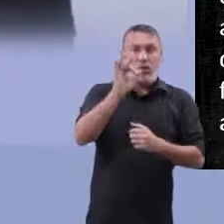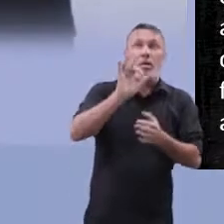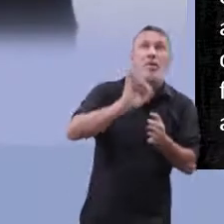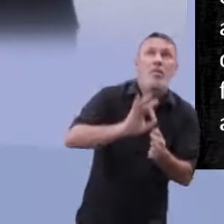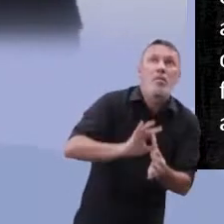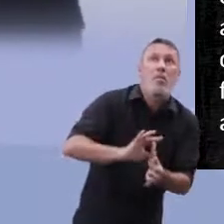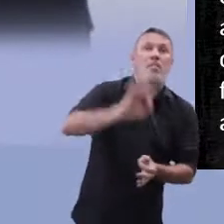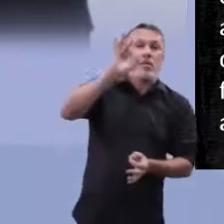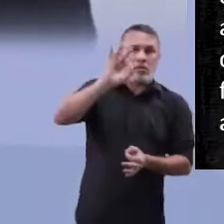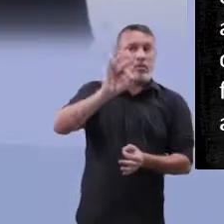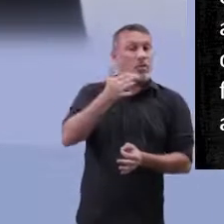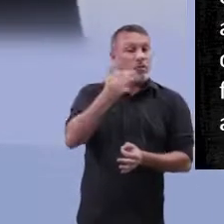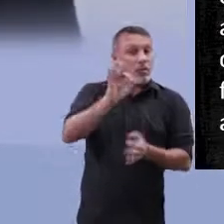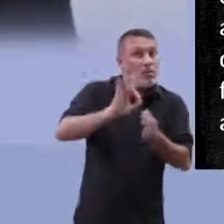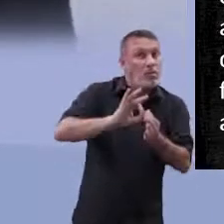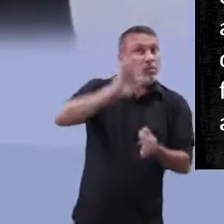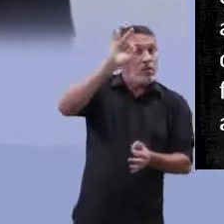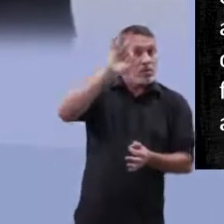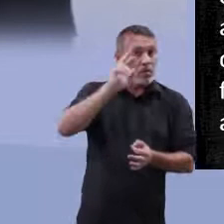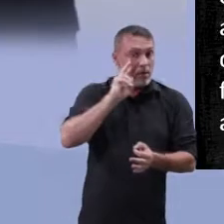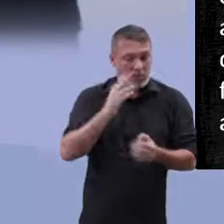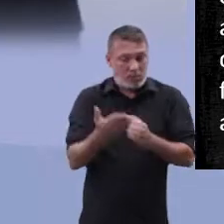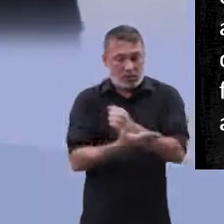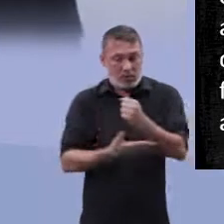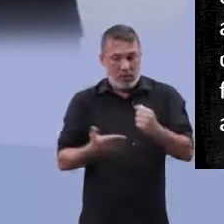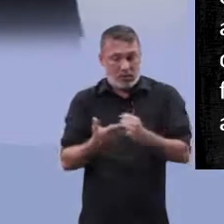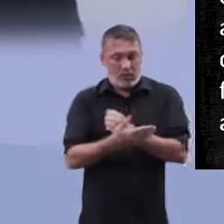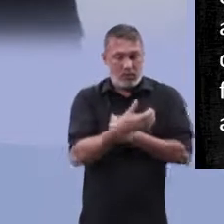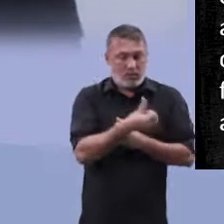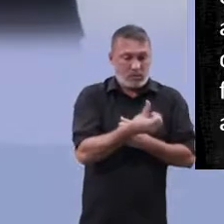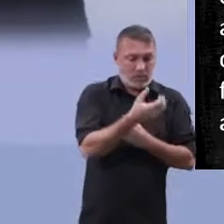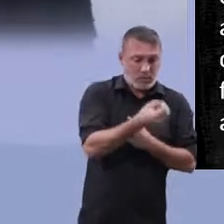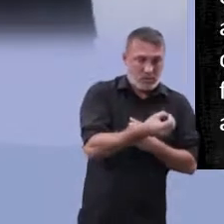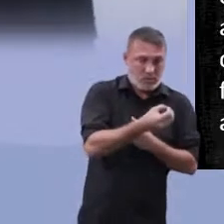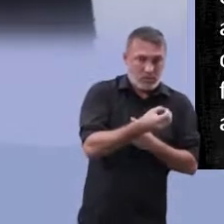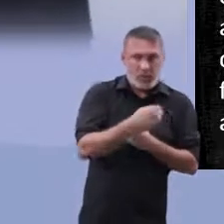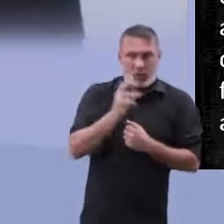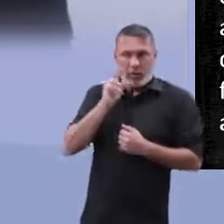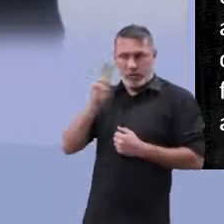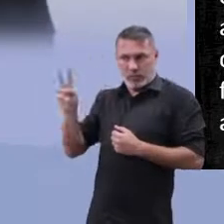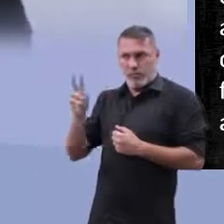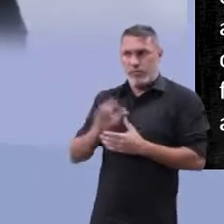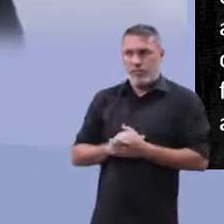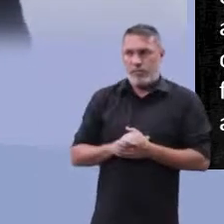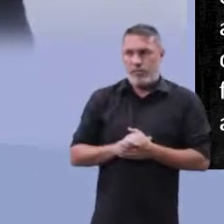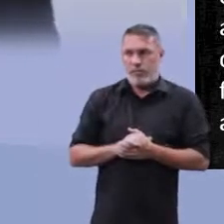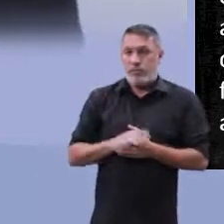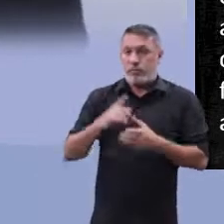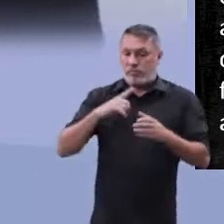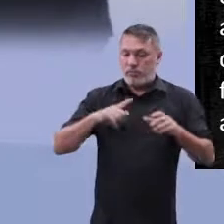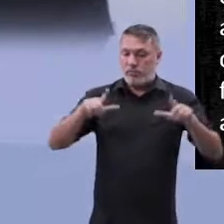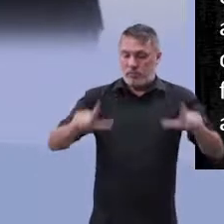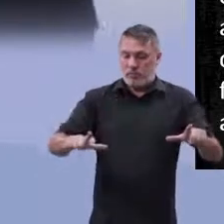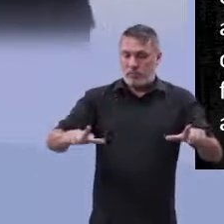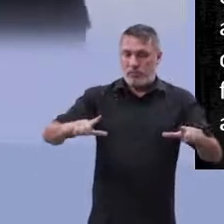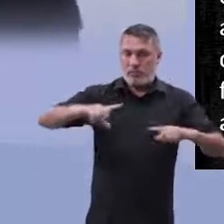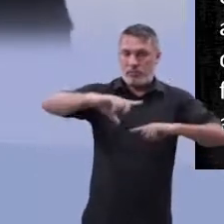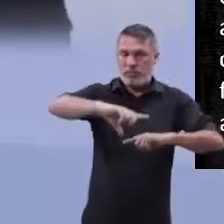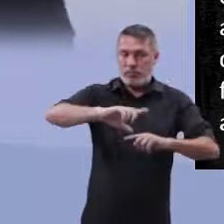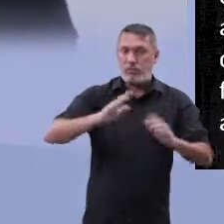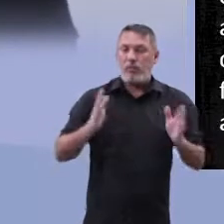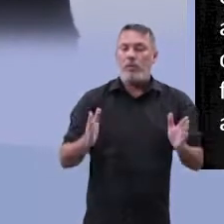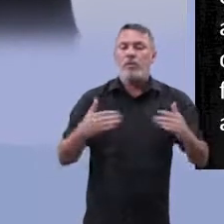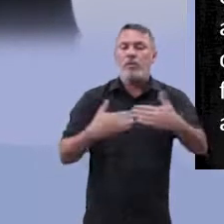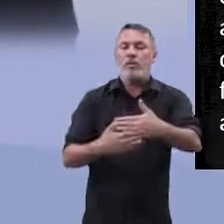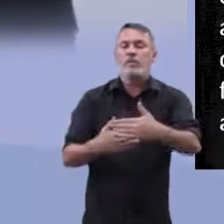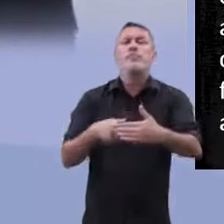e 10 metros de altura. 60 por 10 de base, a figura está mostrando bem aí, né? Por 10 metros